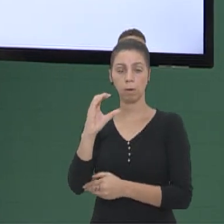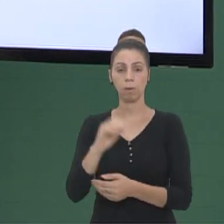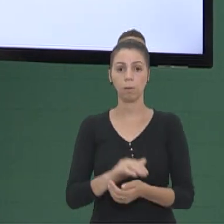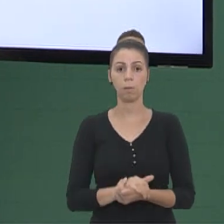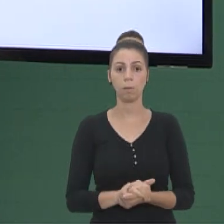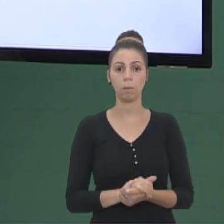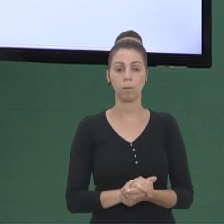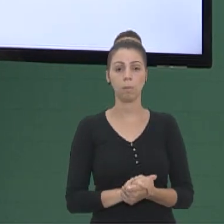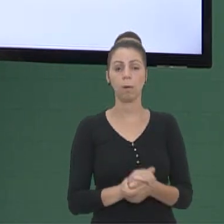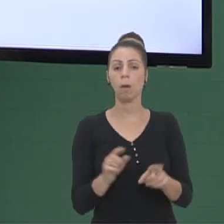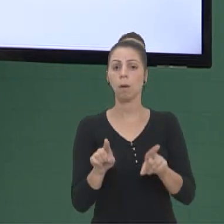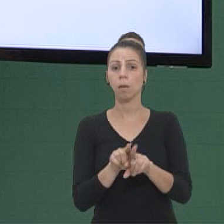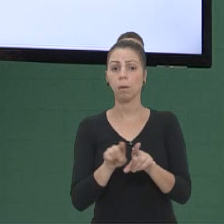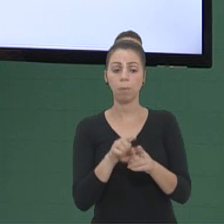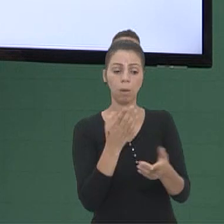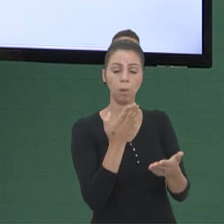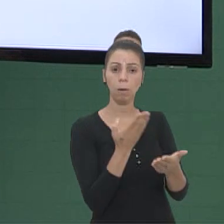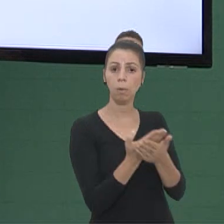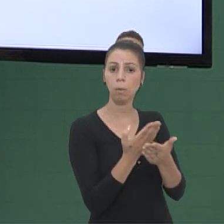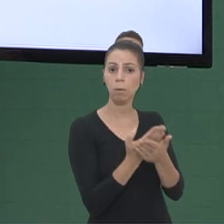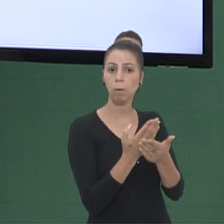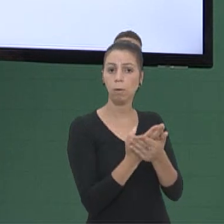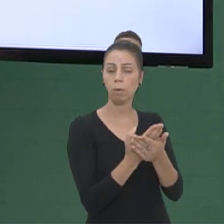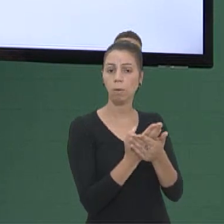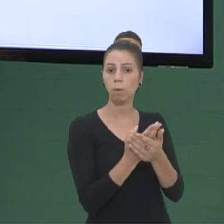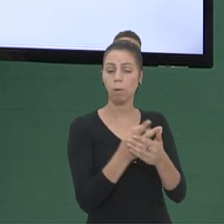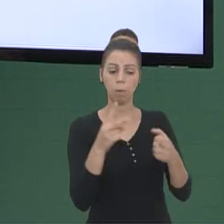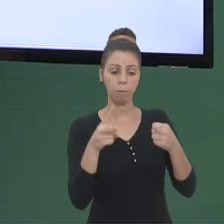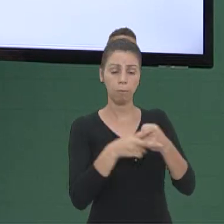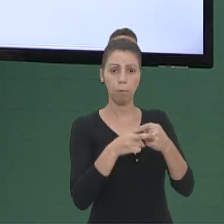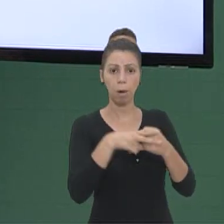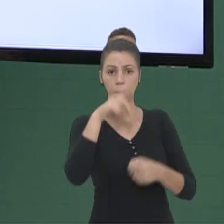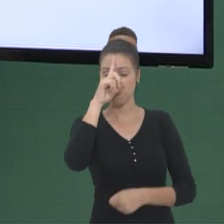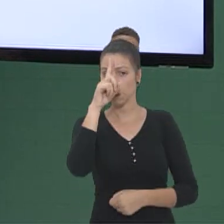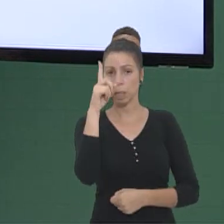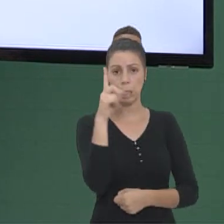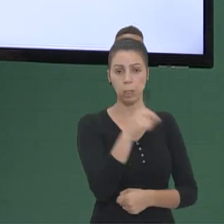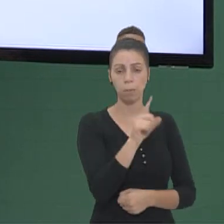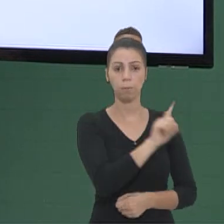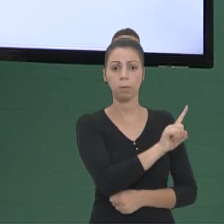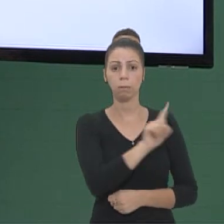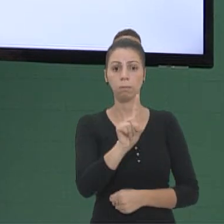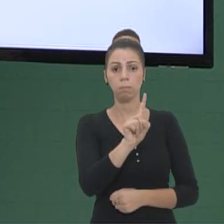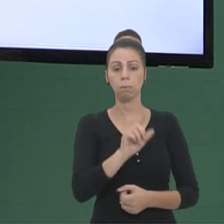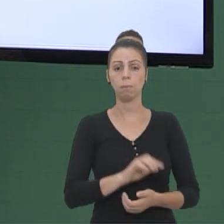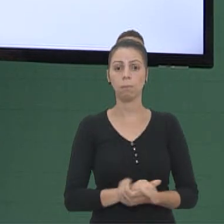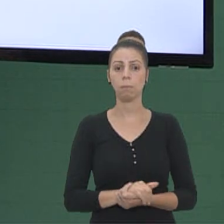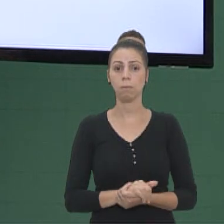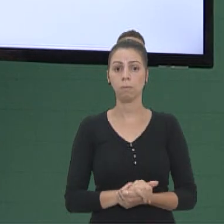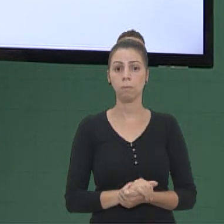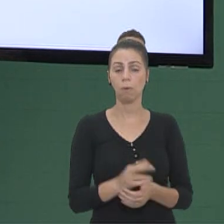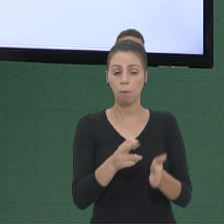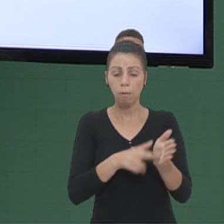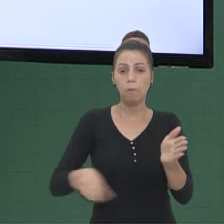o modo verbal imperativo negativo, fazendo um repasso aí também sobre a